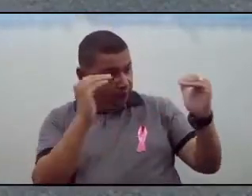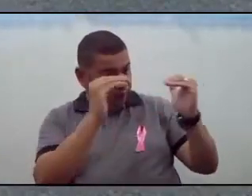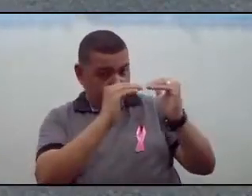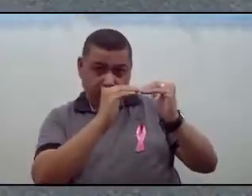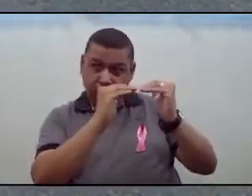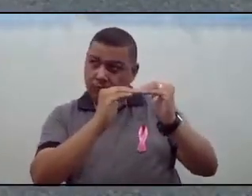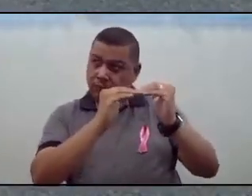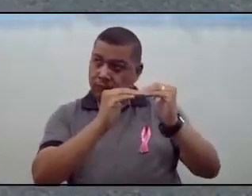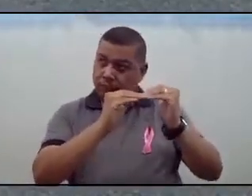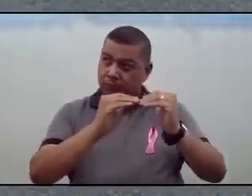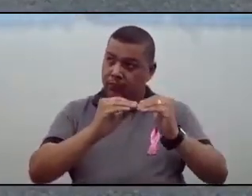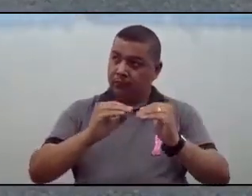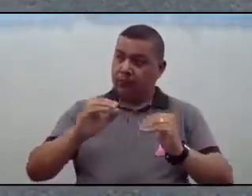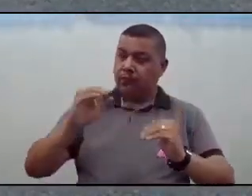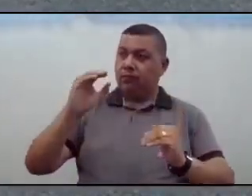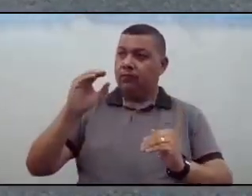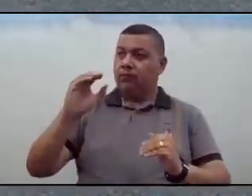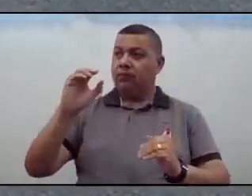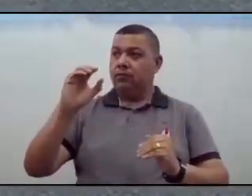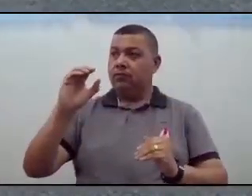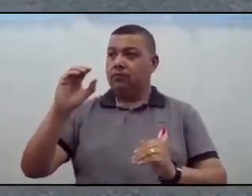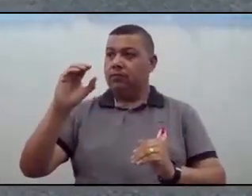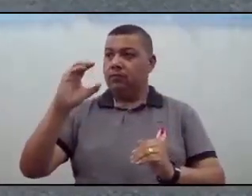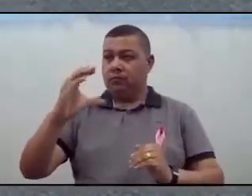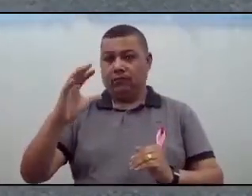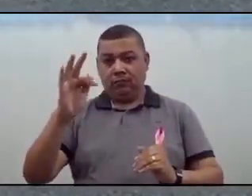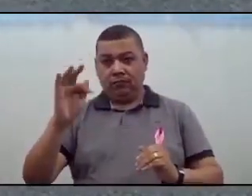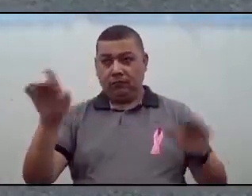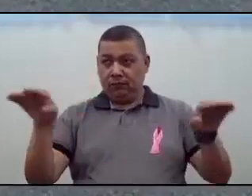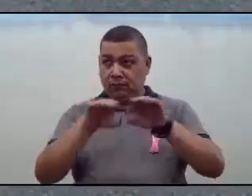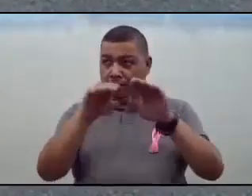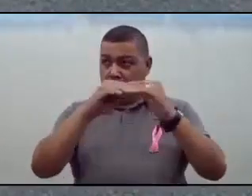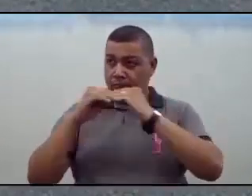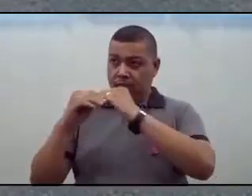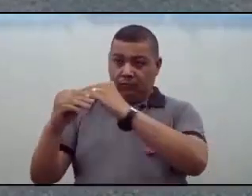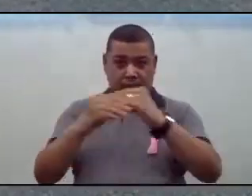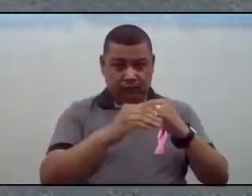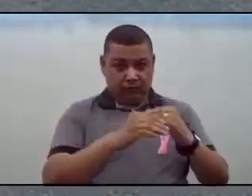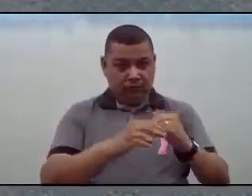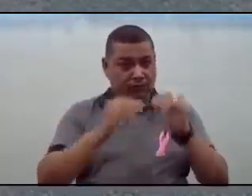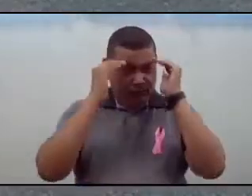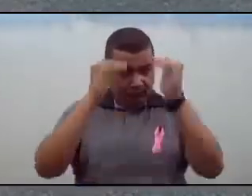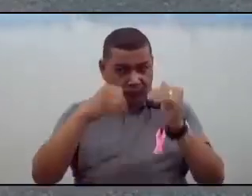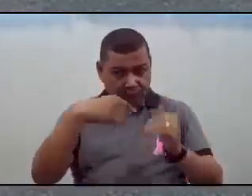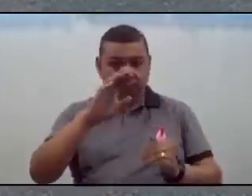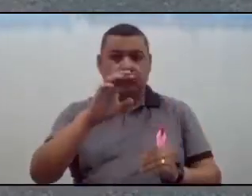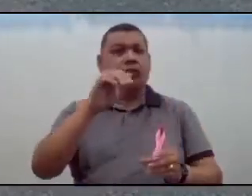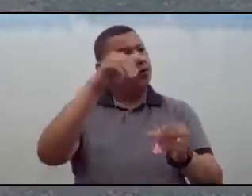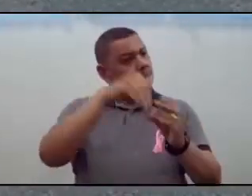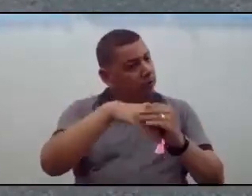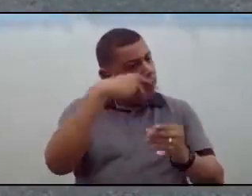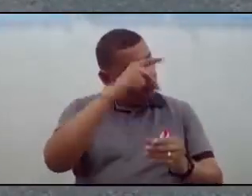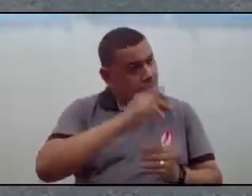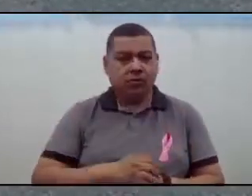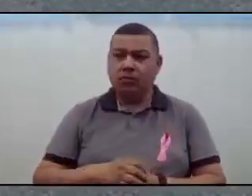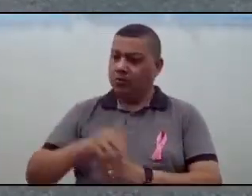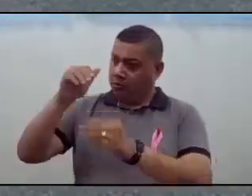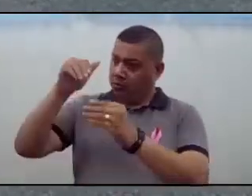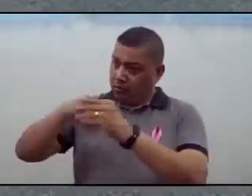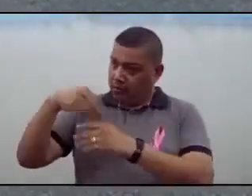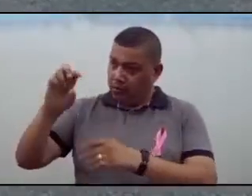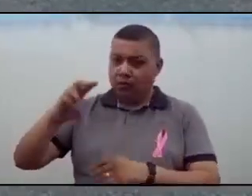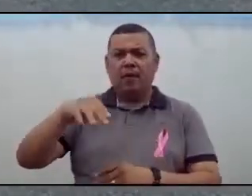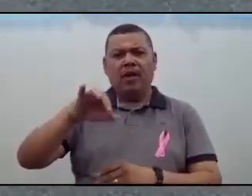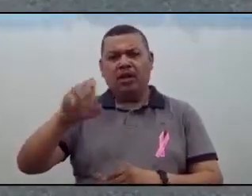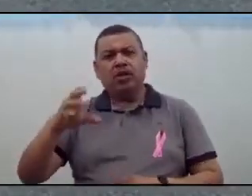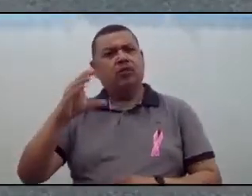diz aí a Constituição Federal. E respeitamos, Minduim, o seu voto, o voto do Corá, o voto do